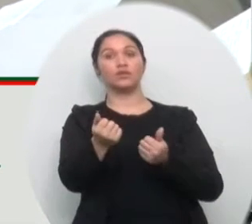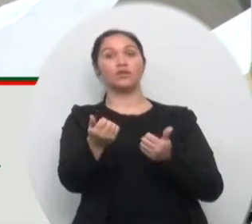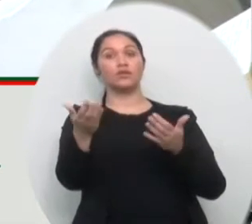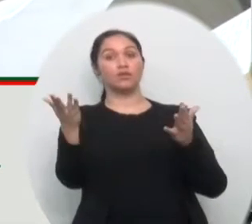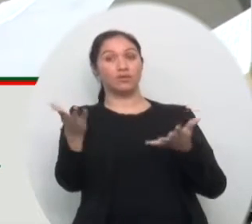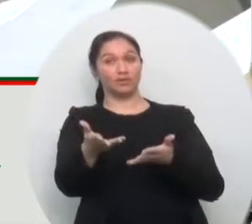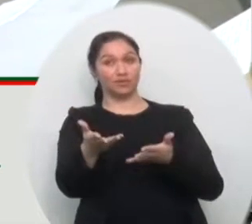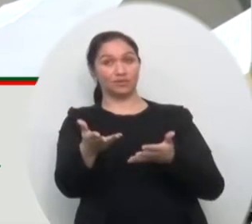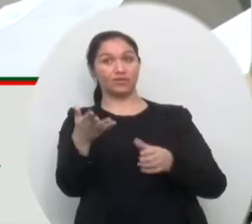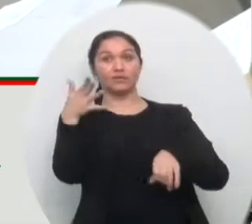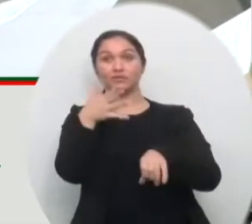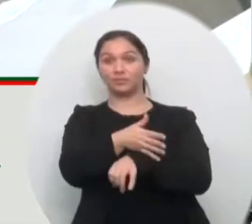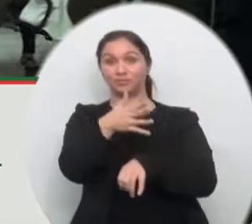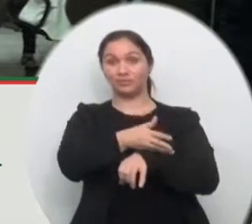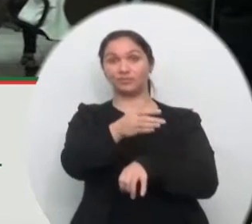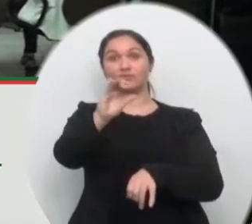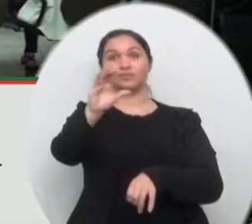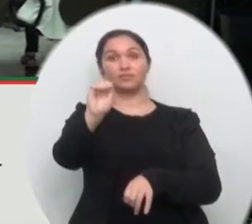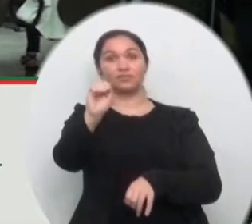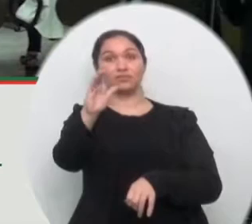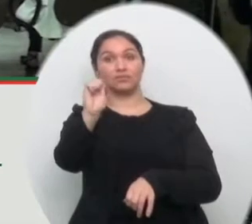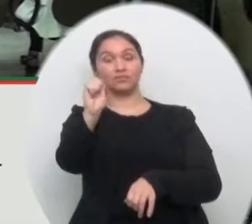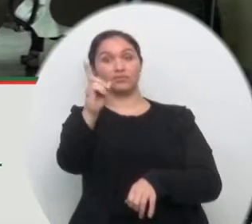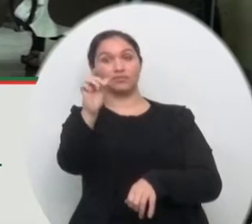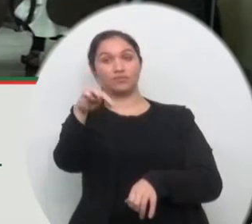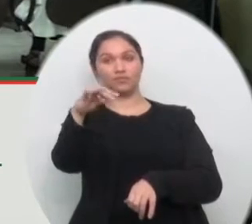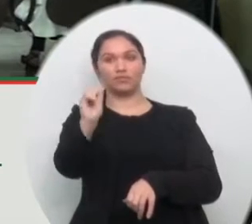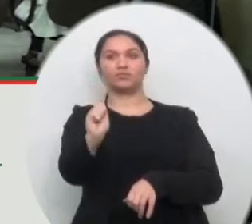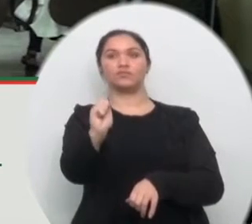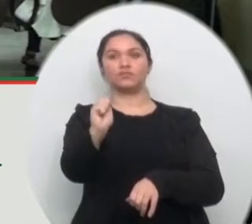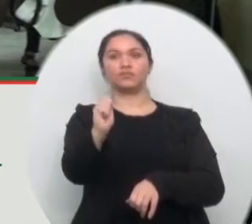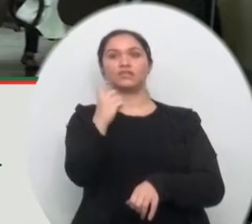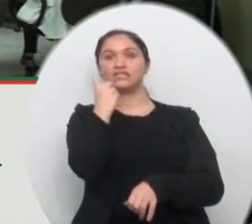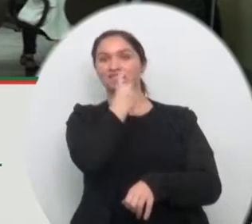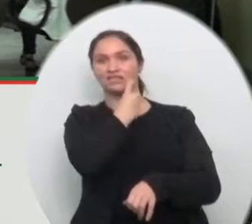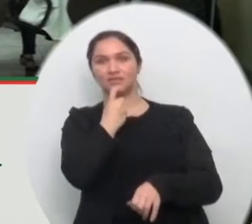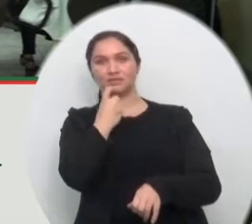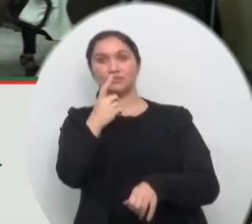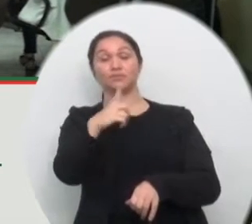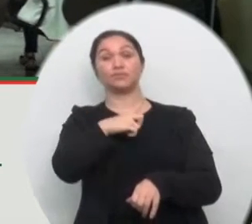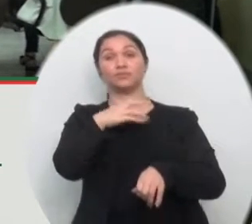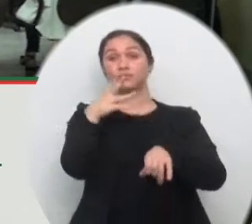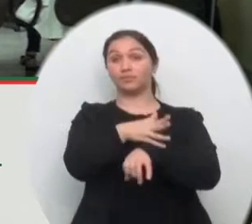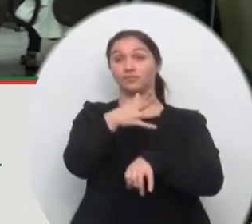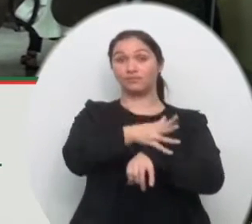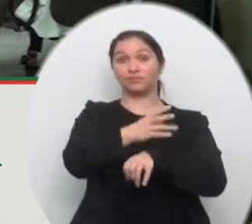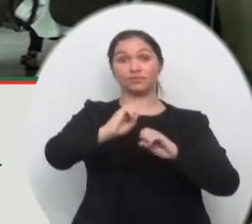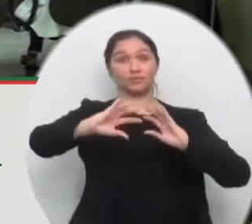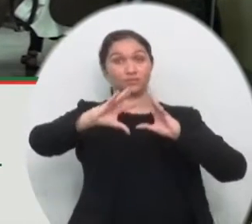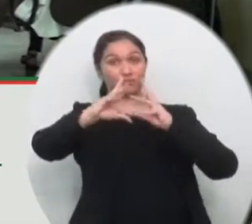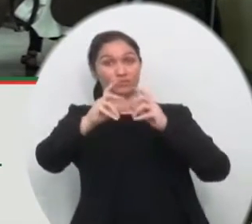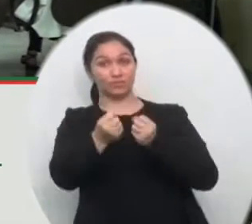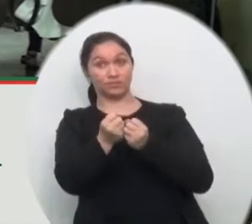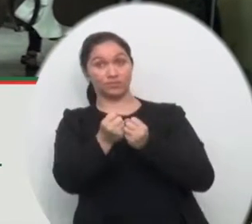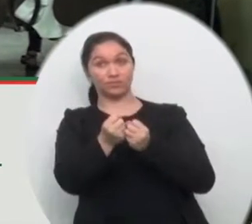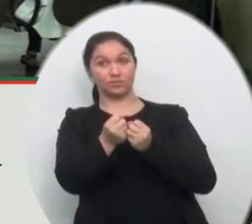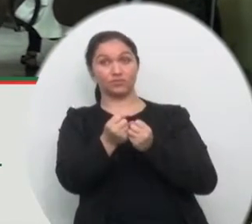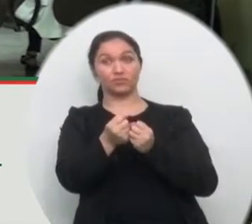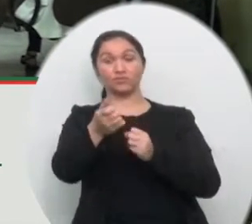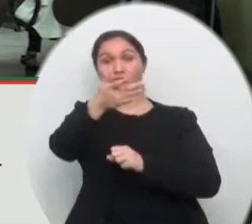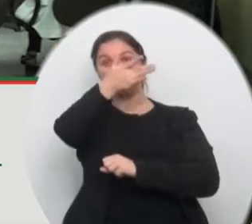Academia Catarinense de Odontologia. A votação teve participação de todos os profissionais que ocupam cadeiras na